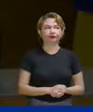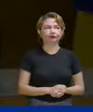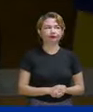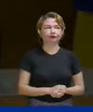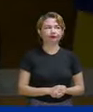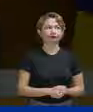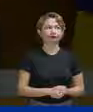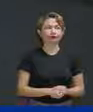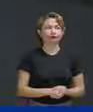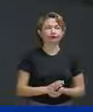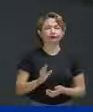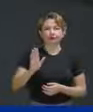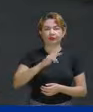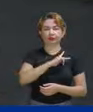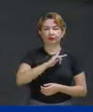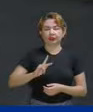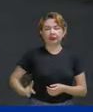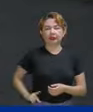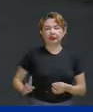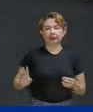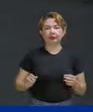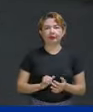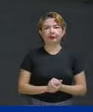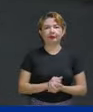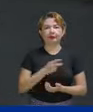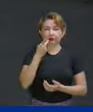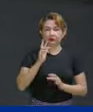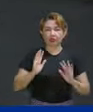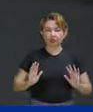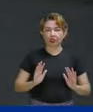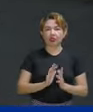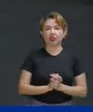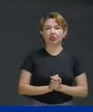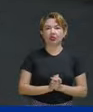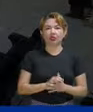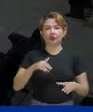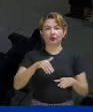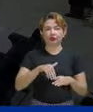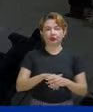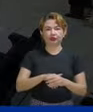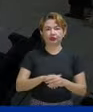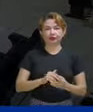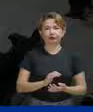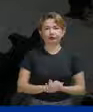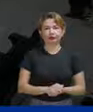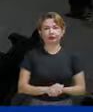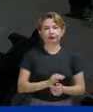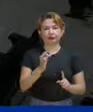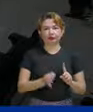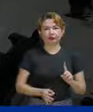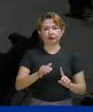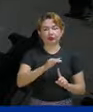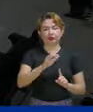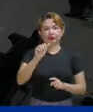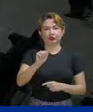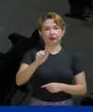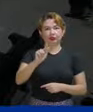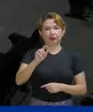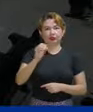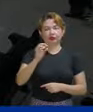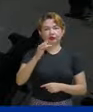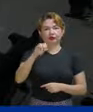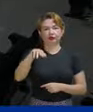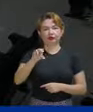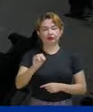Senhor presidente, pois não. só para contribuir, Imagem ampla do o voto plenário. do doutor Agostinho, ele vai